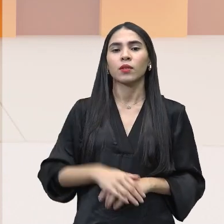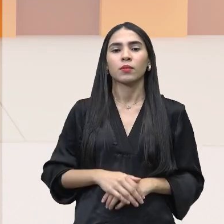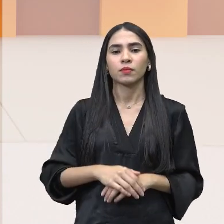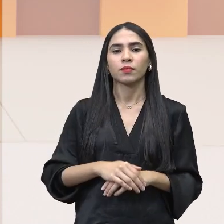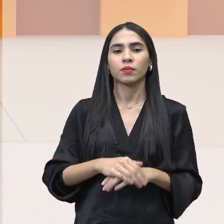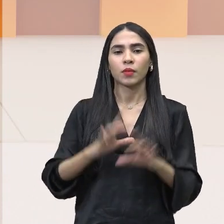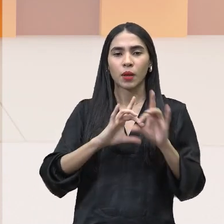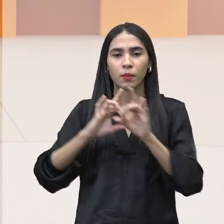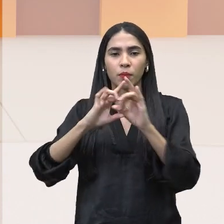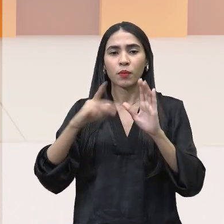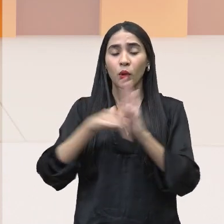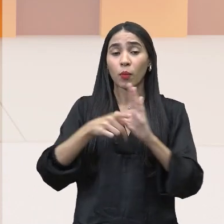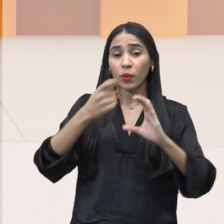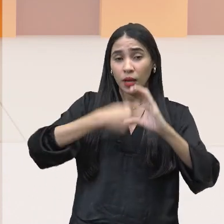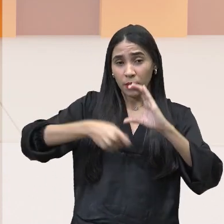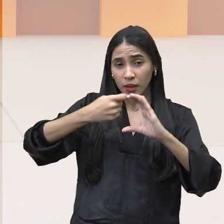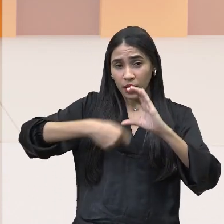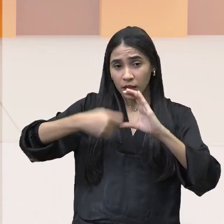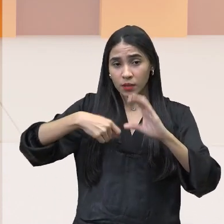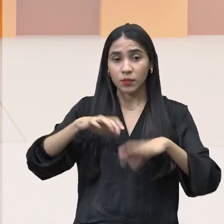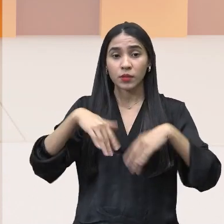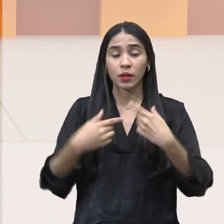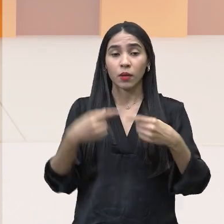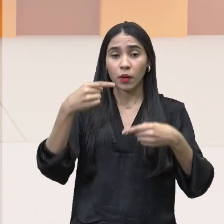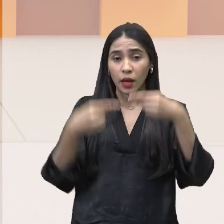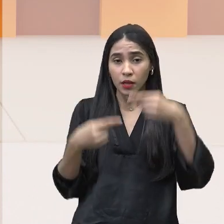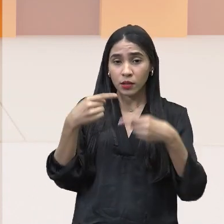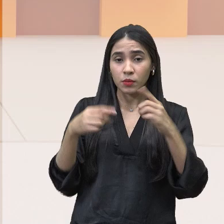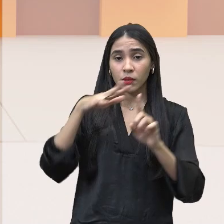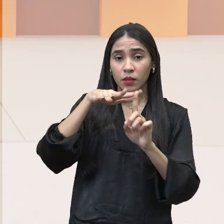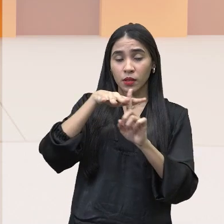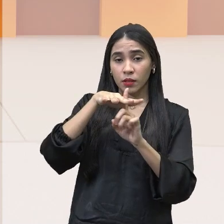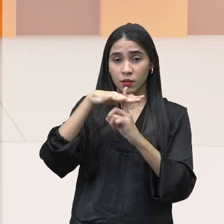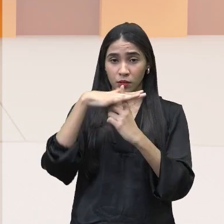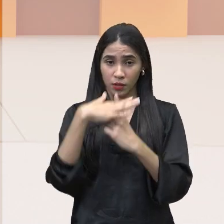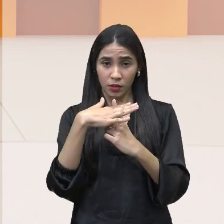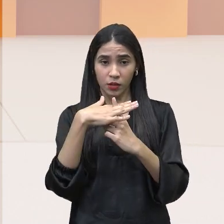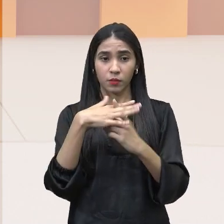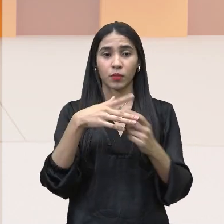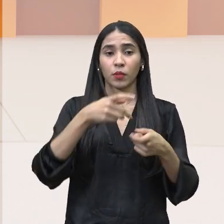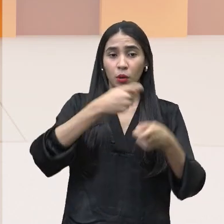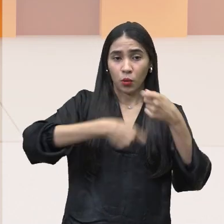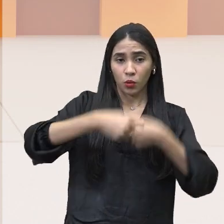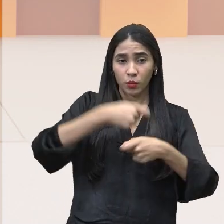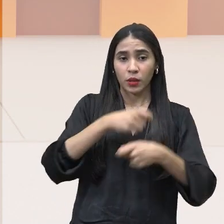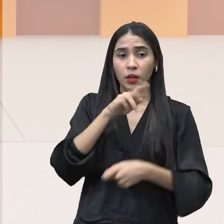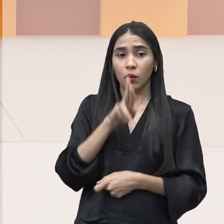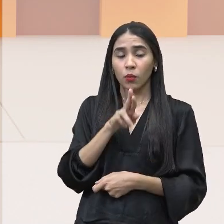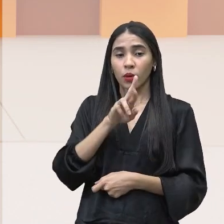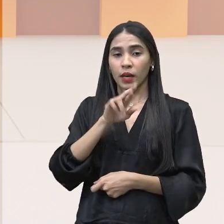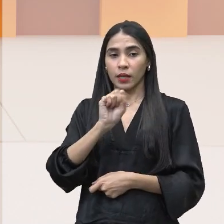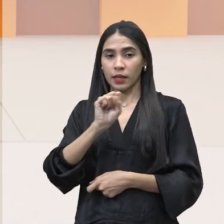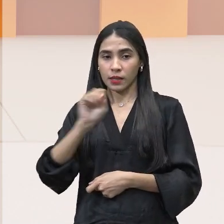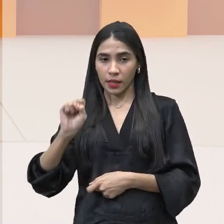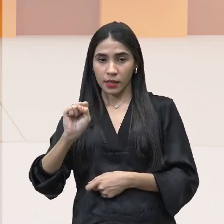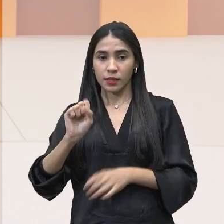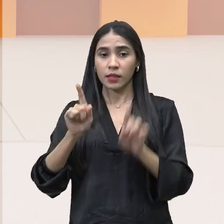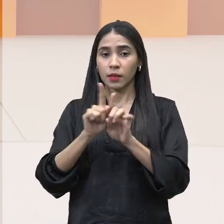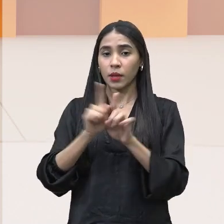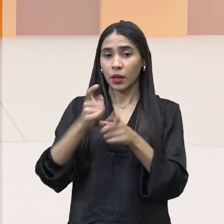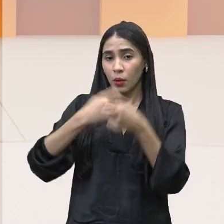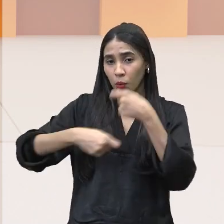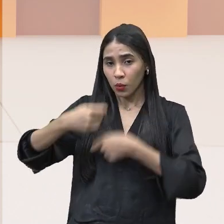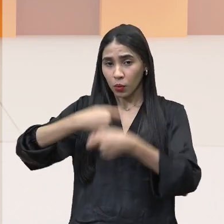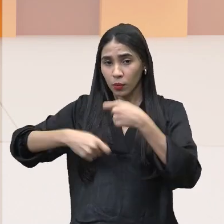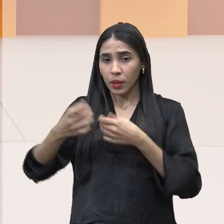do capitalismo, não é isso? Então, as disputas entre o socialismo, que é a economia soviética, e a economia de